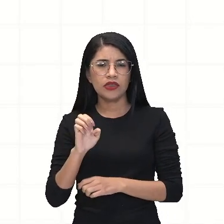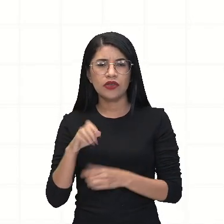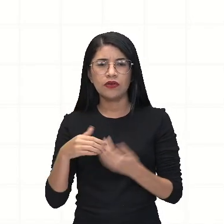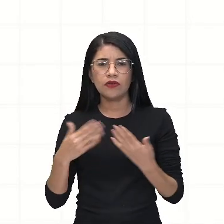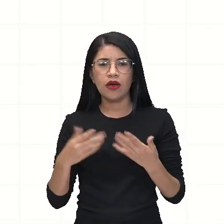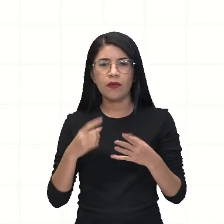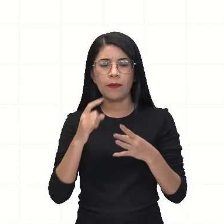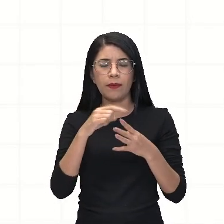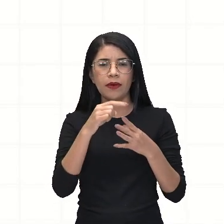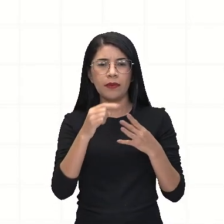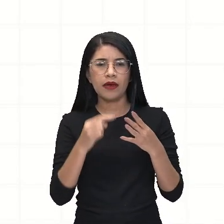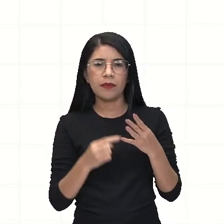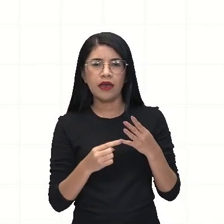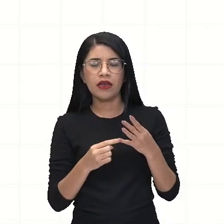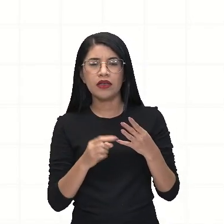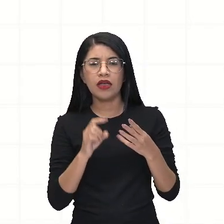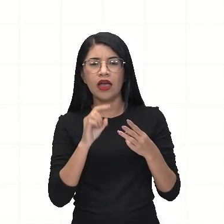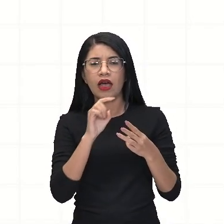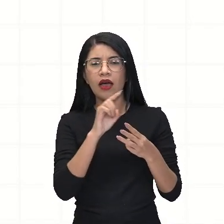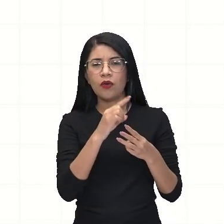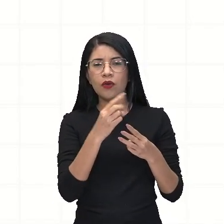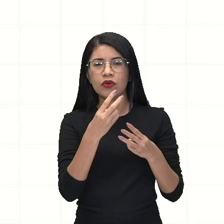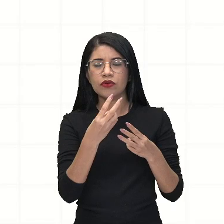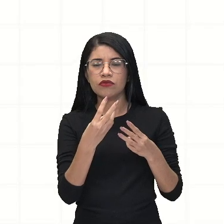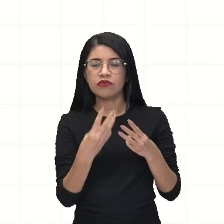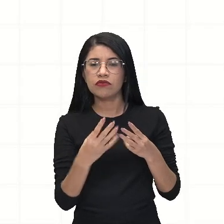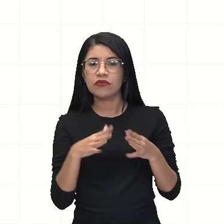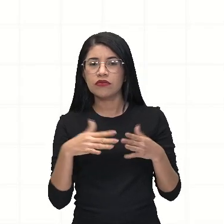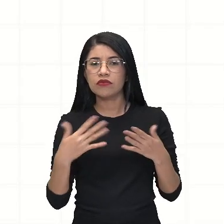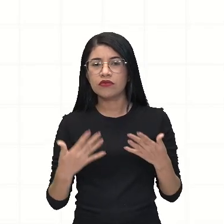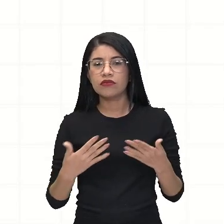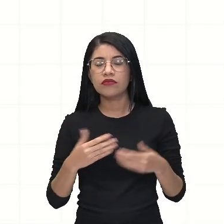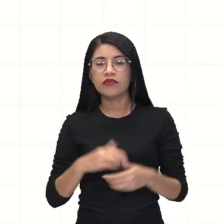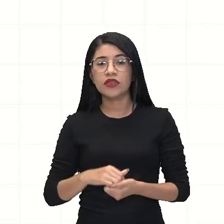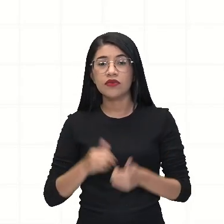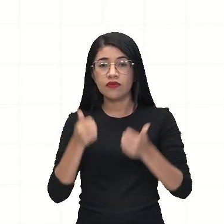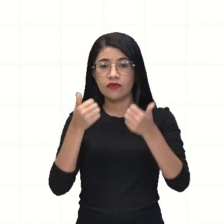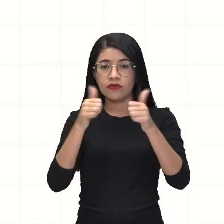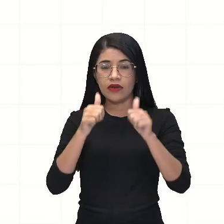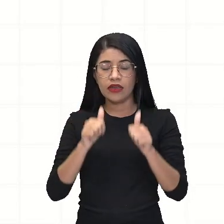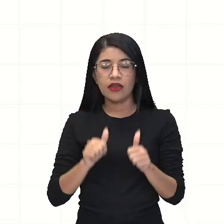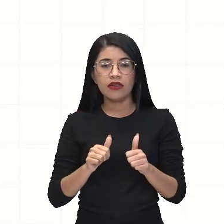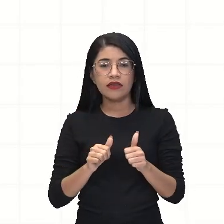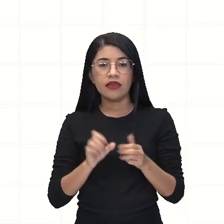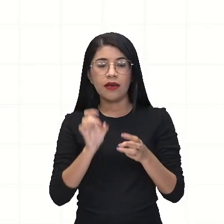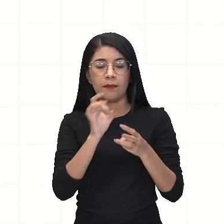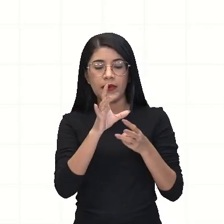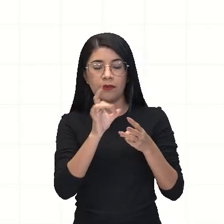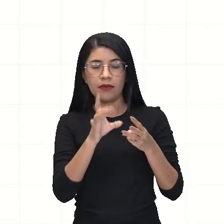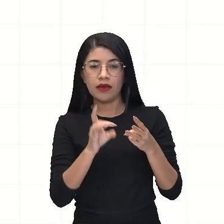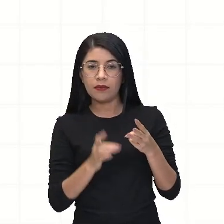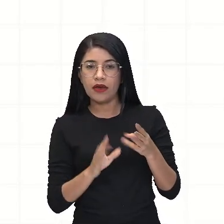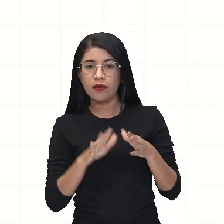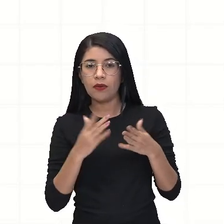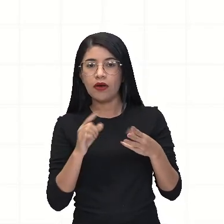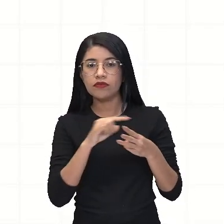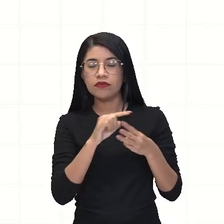ou A3, ou somente A1 e A2? Então, a gente vai analisar. Ele quer saber qual